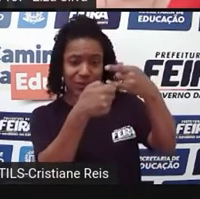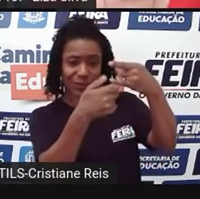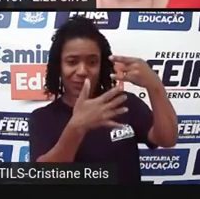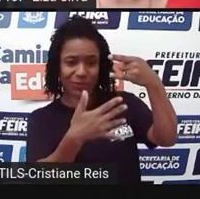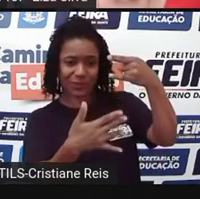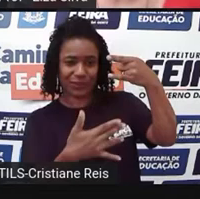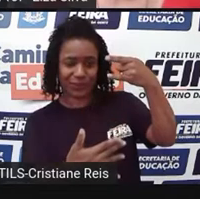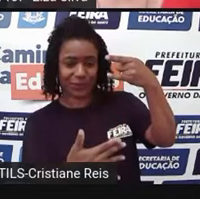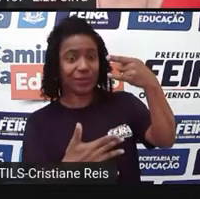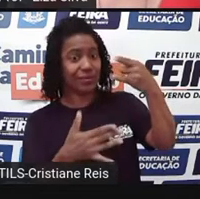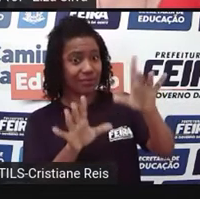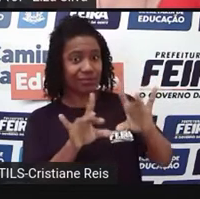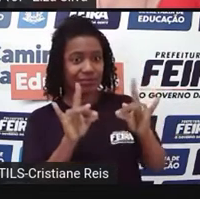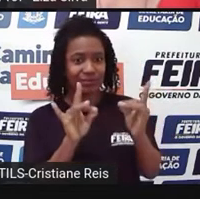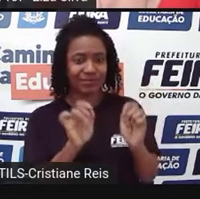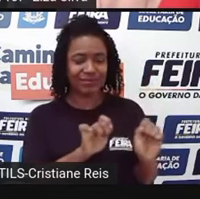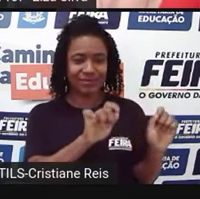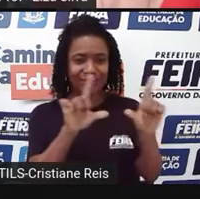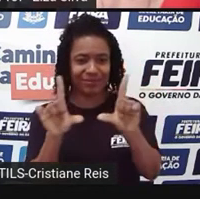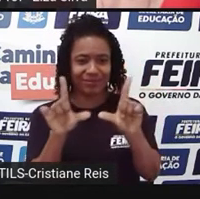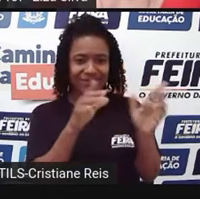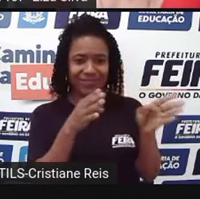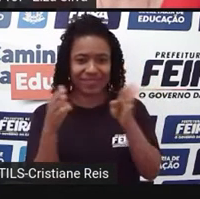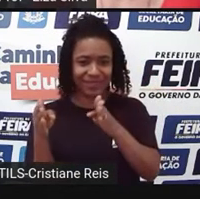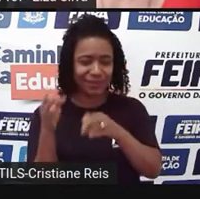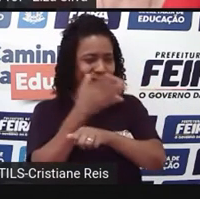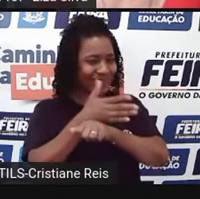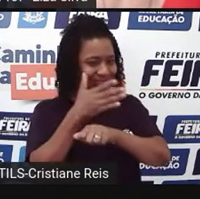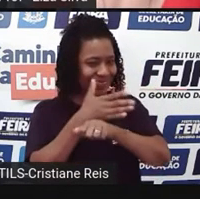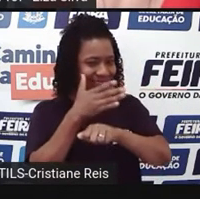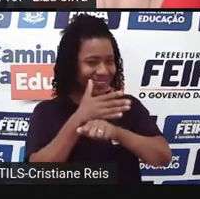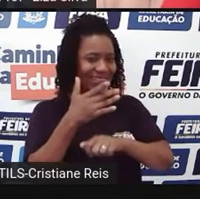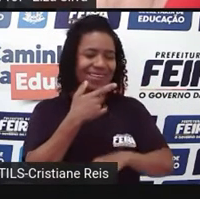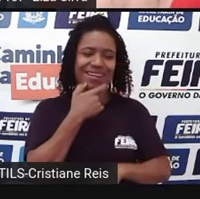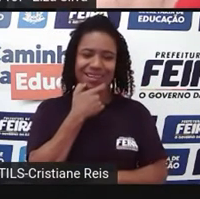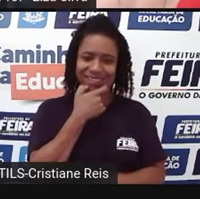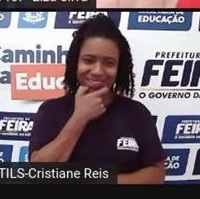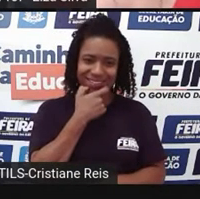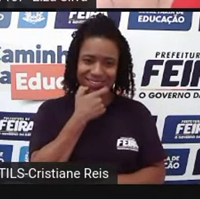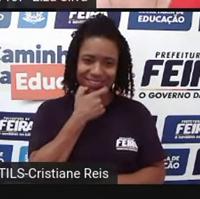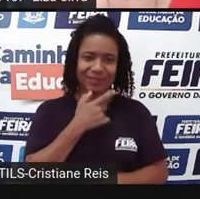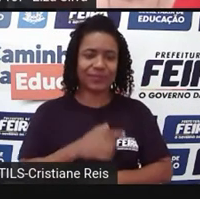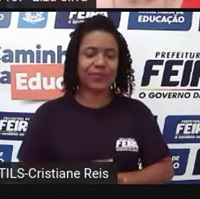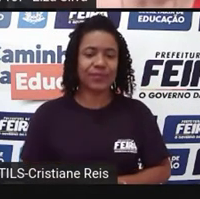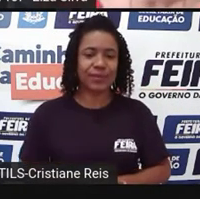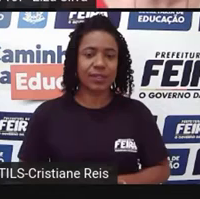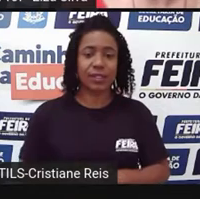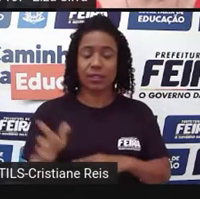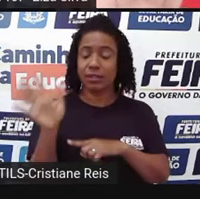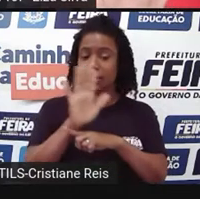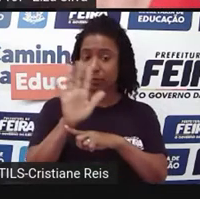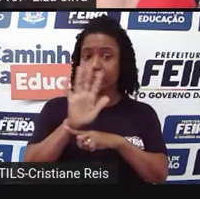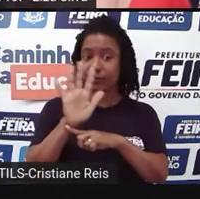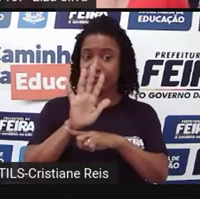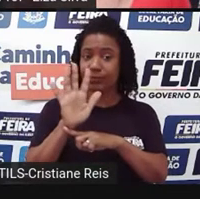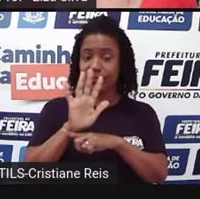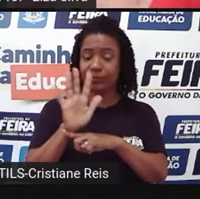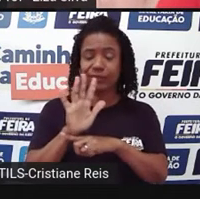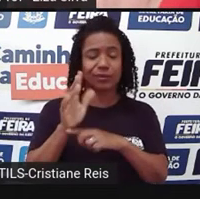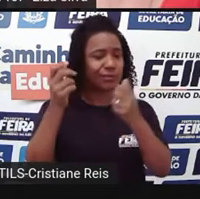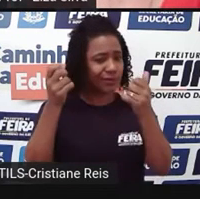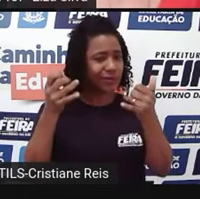assistir novamente né para praticar o nosso inglês então gente é este vídeo ele